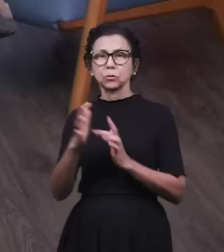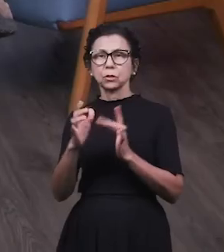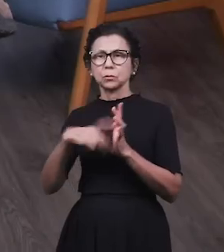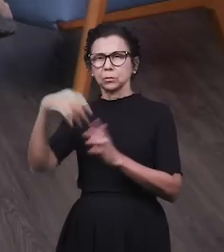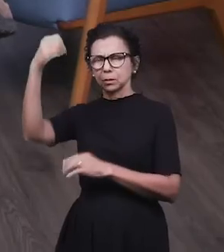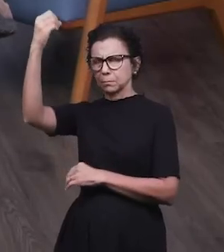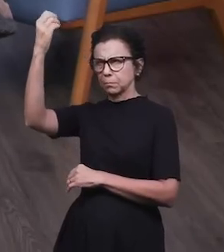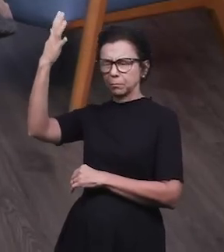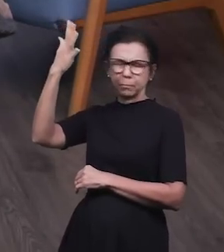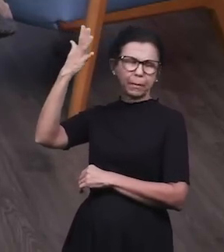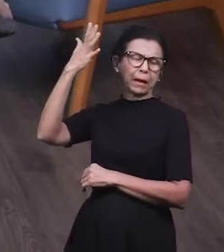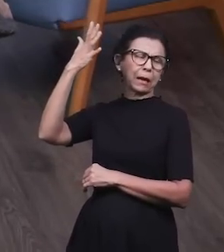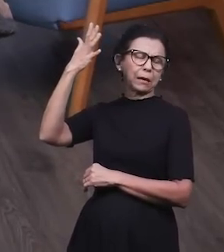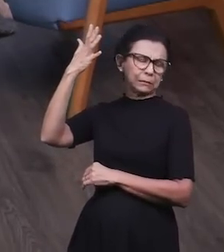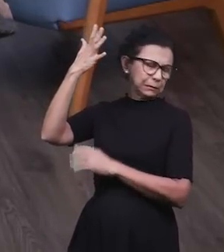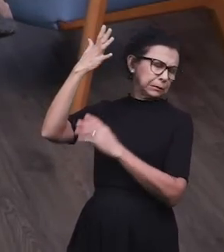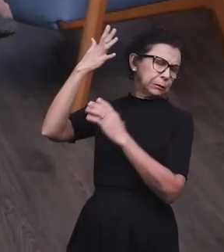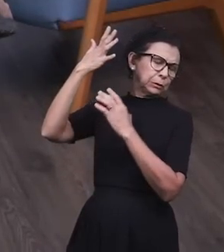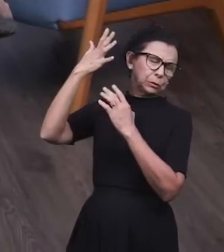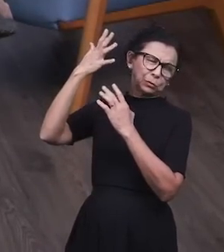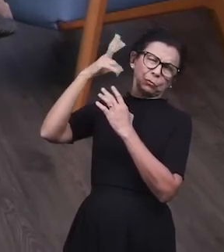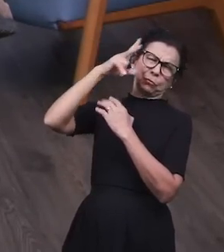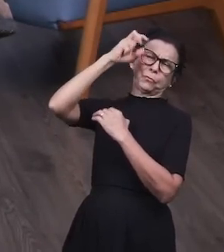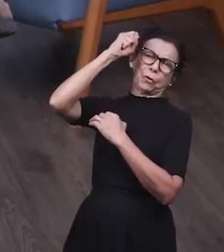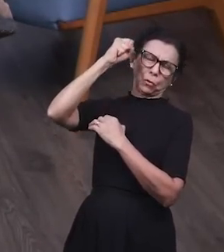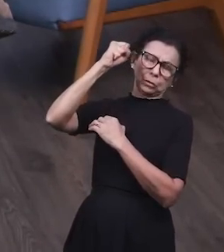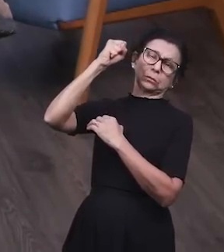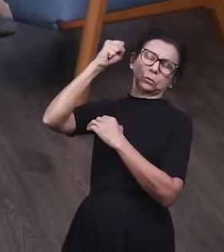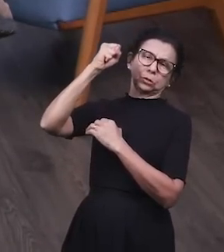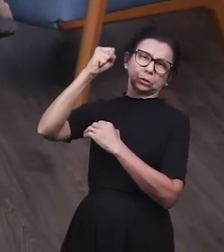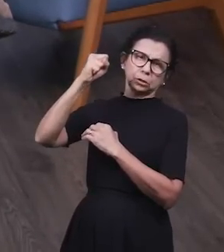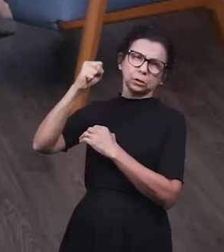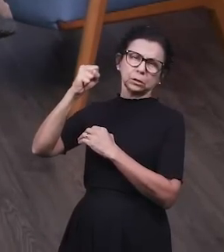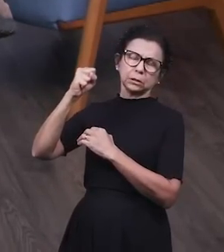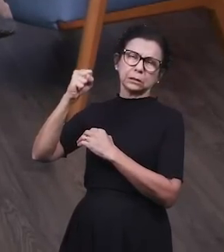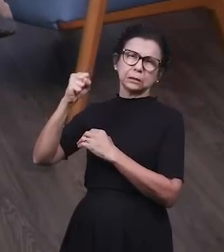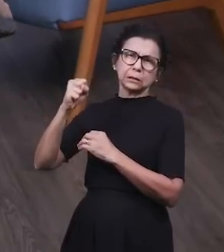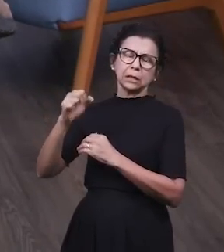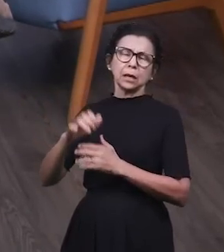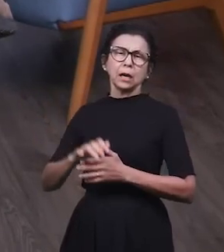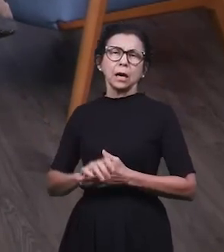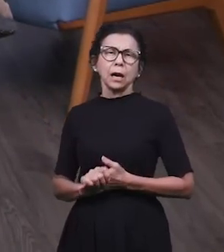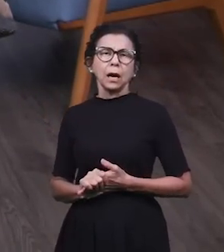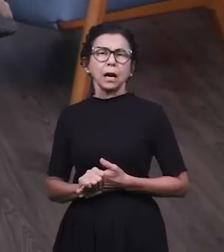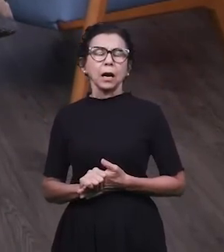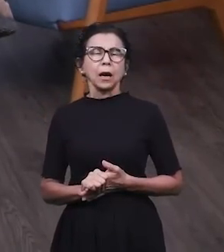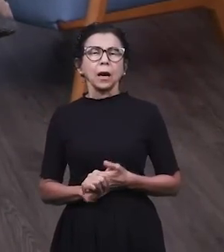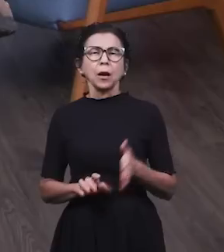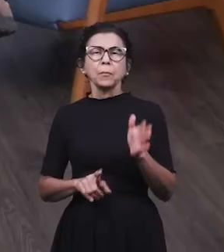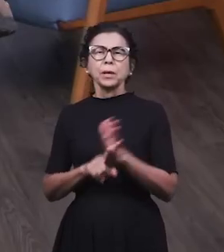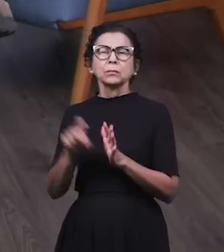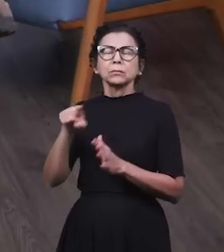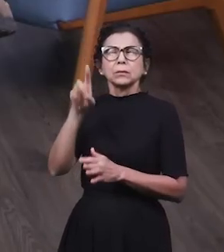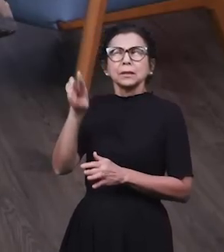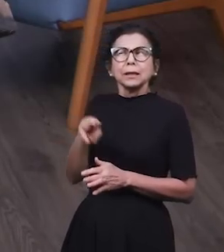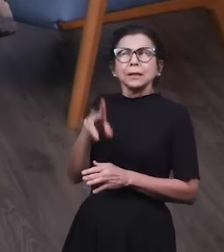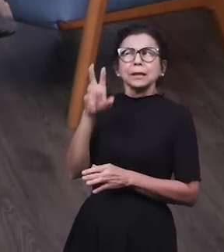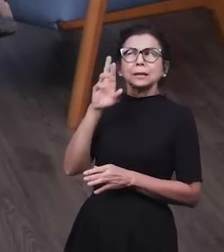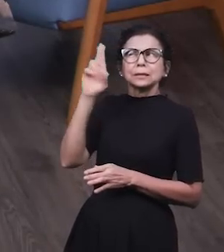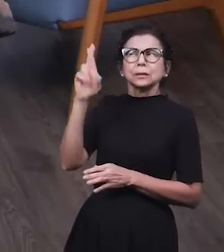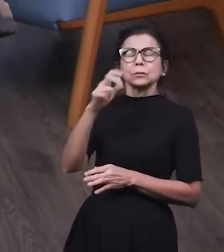intenção. Dentro da mentalidade dele, ele estava... Em nome da religião dele. Ele estava perseguindo os religiosos, os que